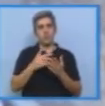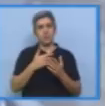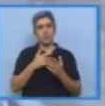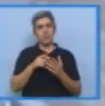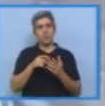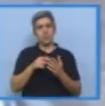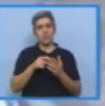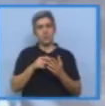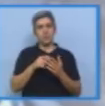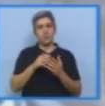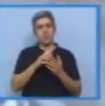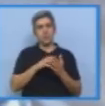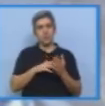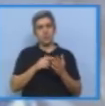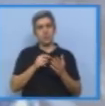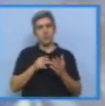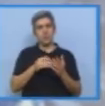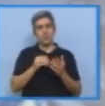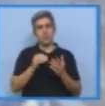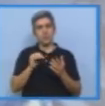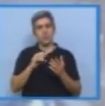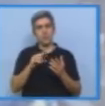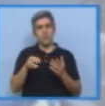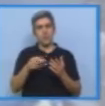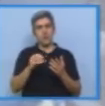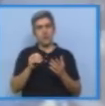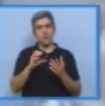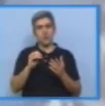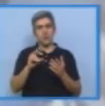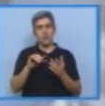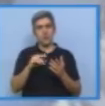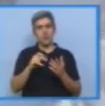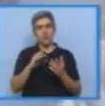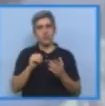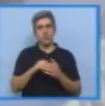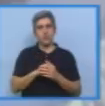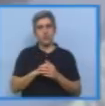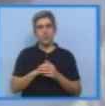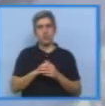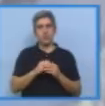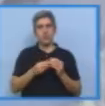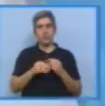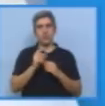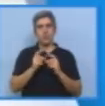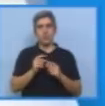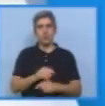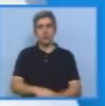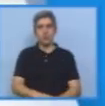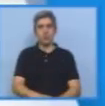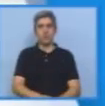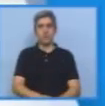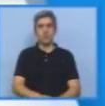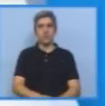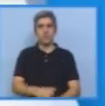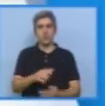Esteves. Este texto da Epístola de São Paulo aos Coríntios, que mensagem acrescenta na liturgia deste domingo?